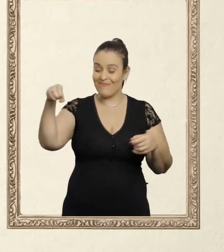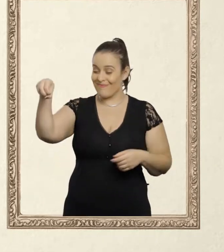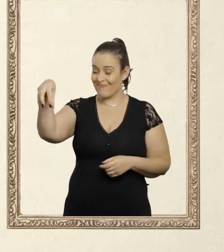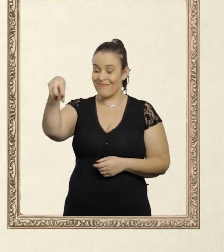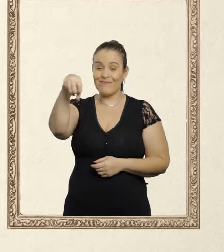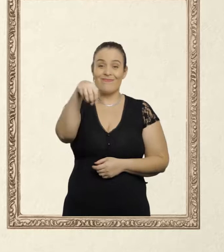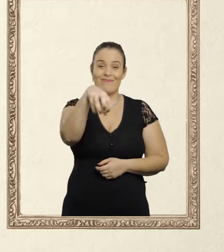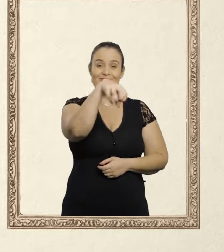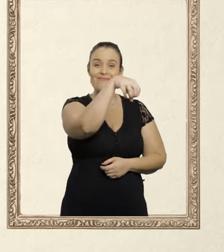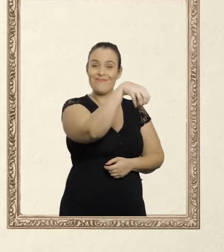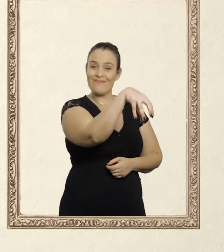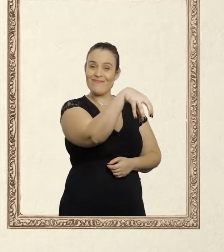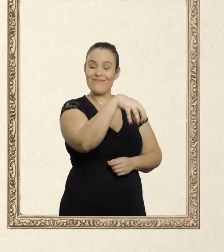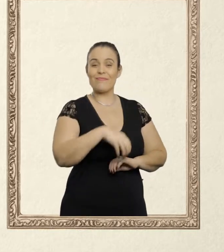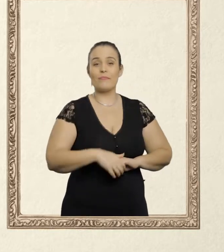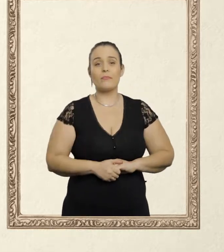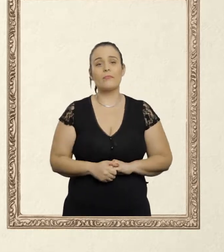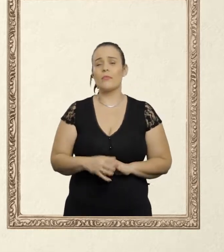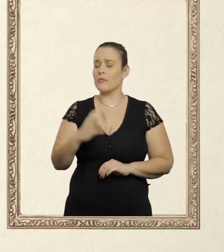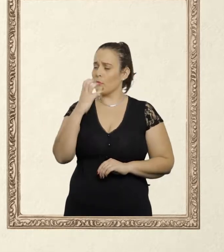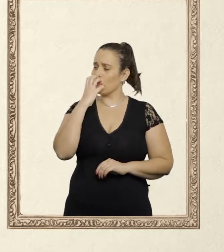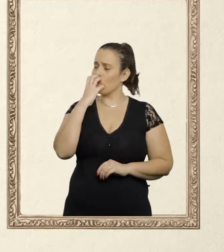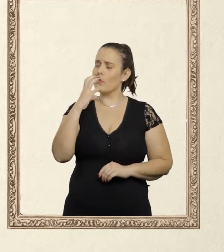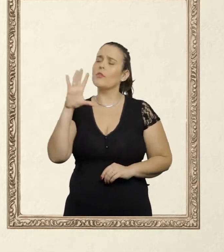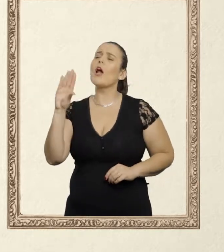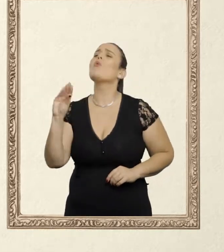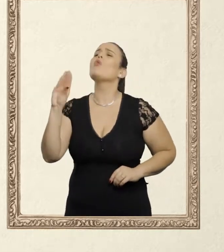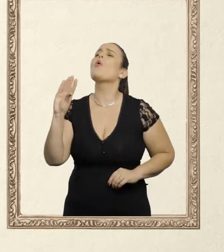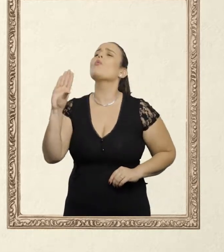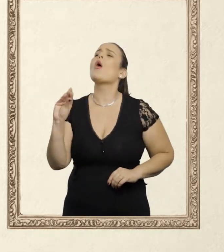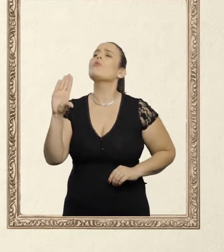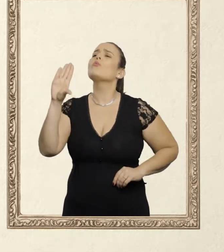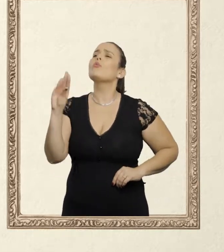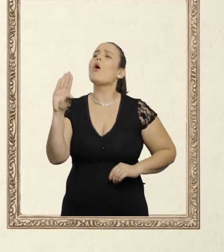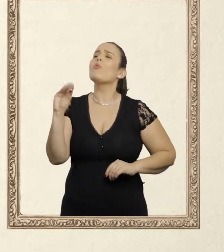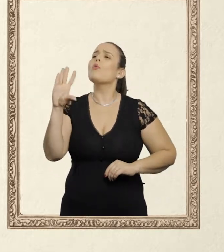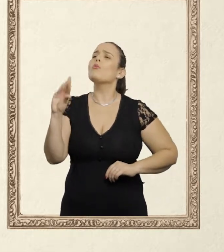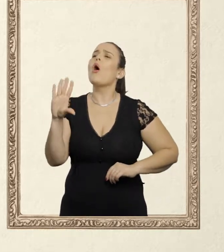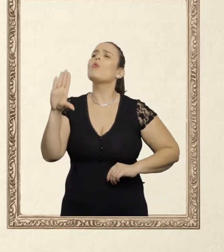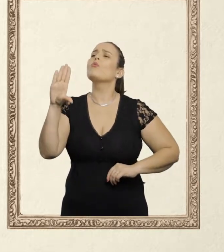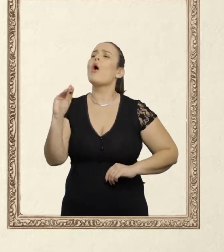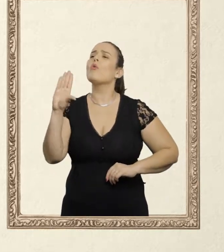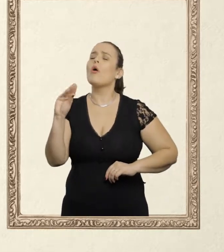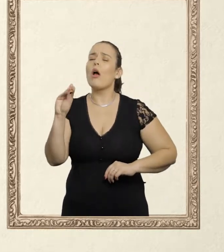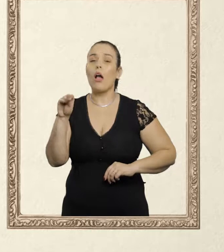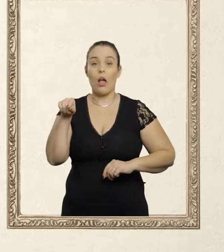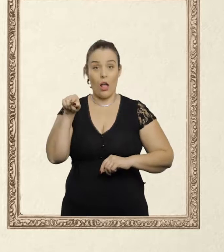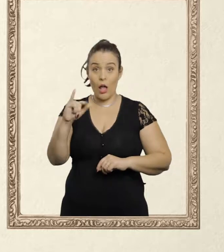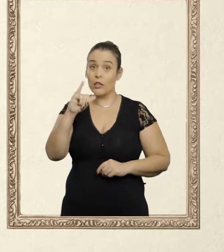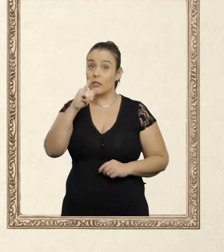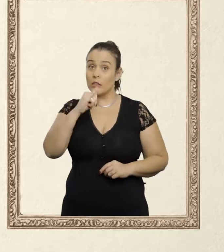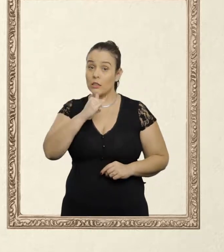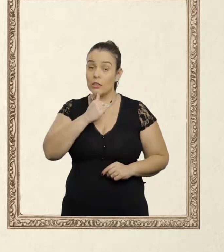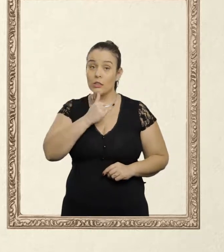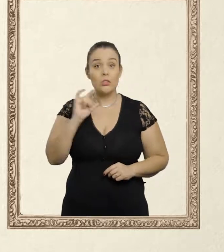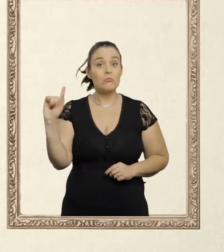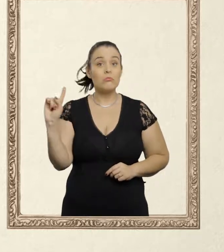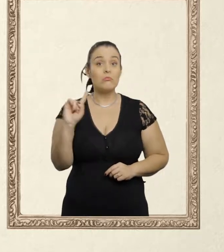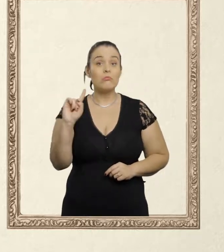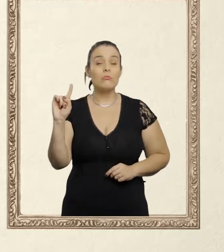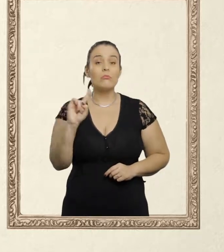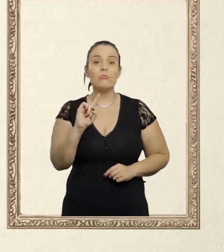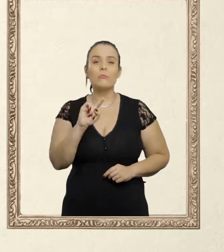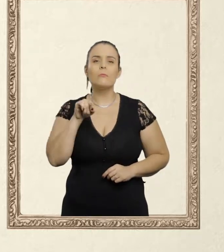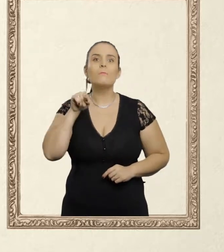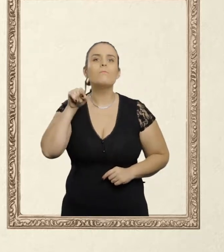isso toda noite. Naná ficou latindo no quintal, mas o latido de Naná não era de tristeza. O latido